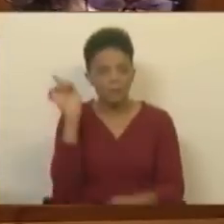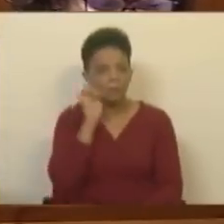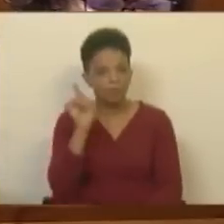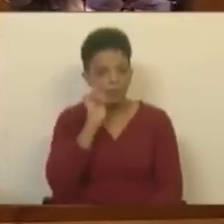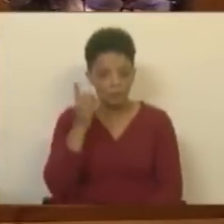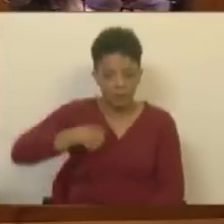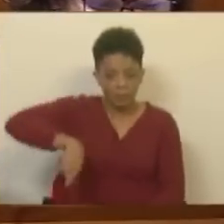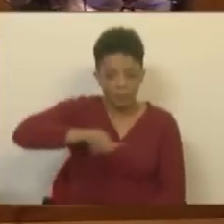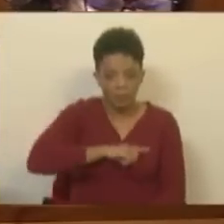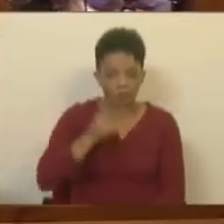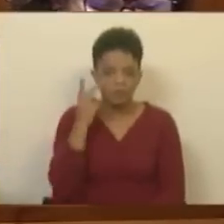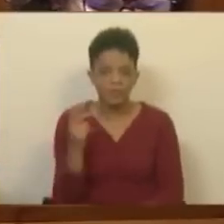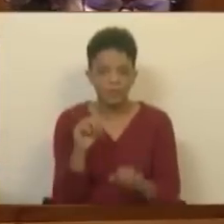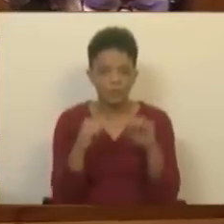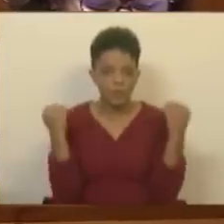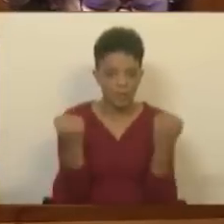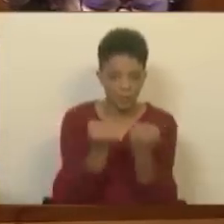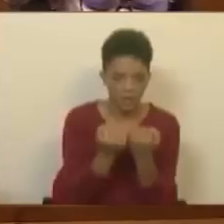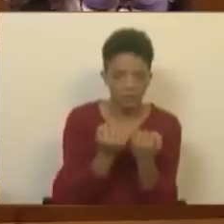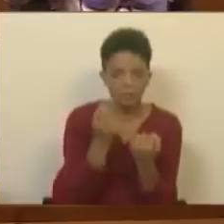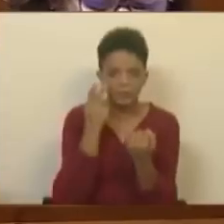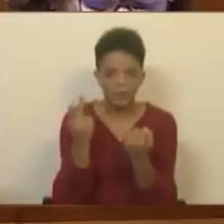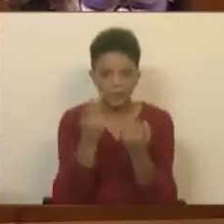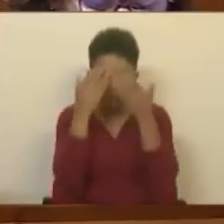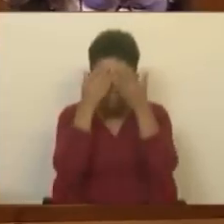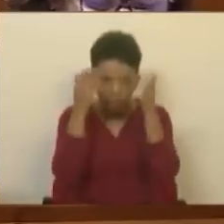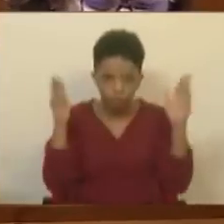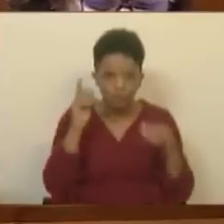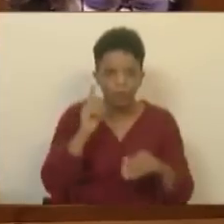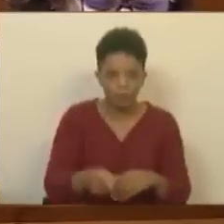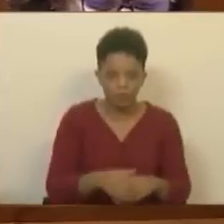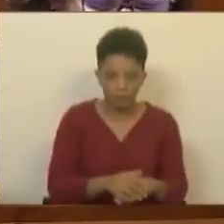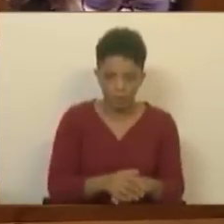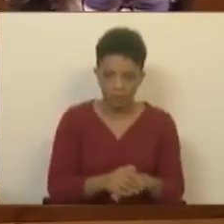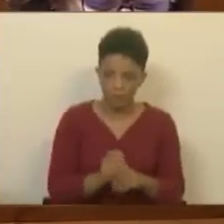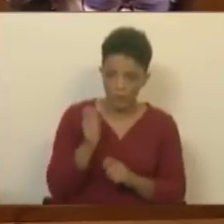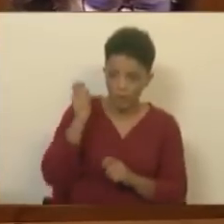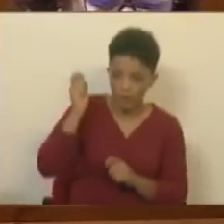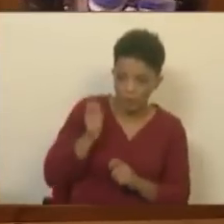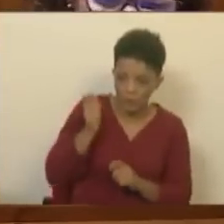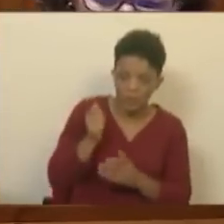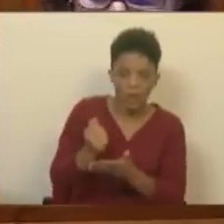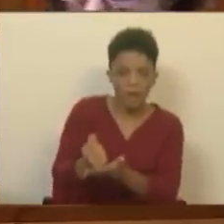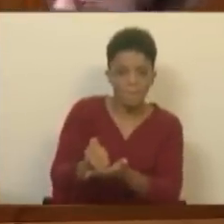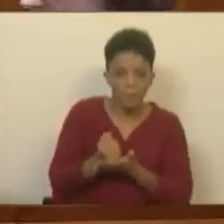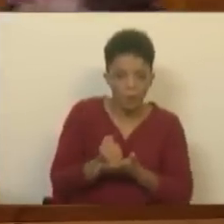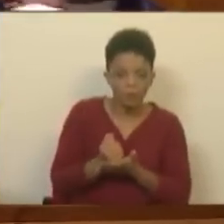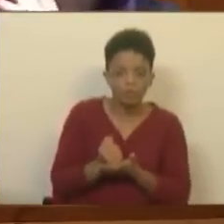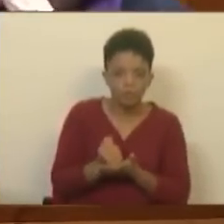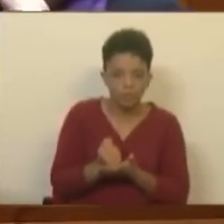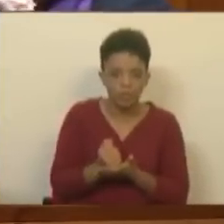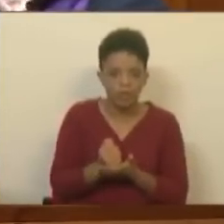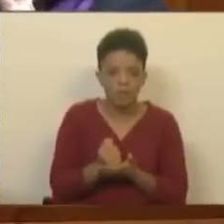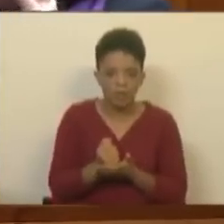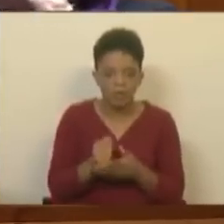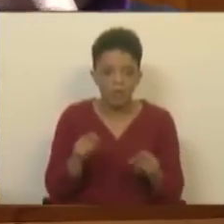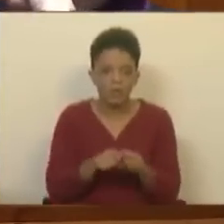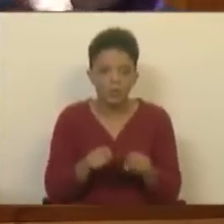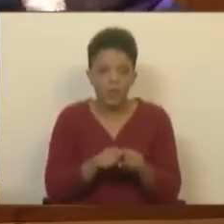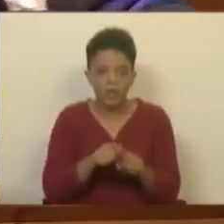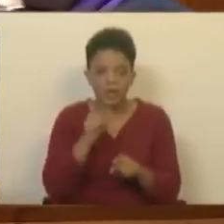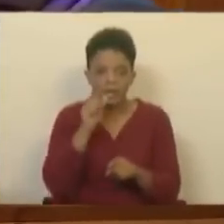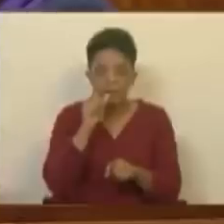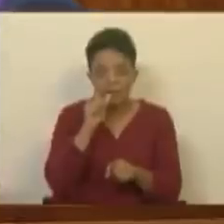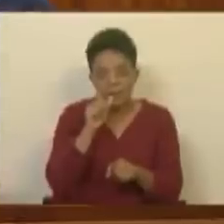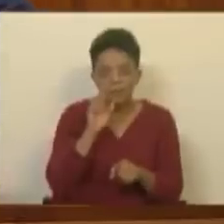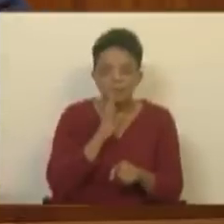em sociedade para a nossa vida democrática que os subsídios e os apoios não sejam atribuídos pelo gosto do